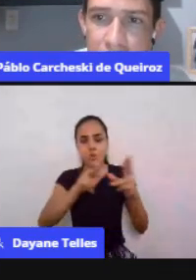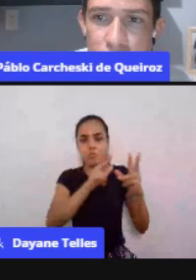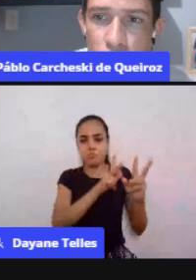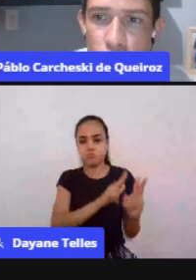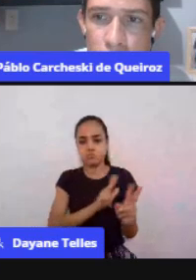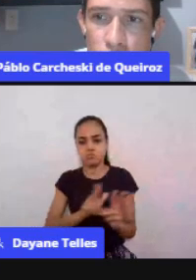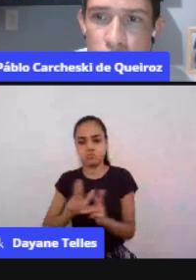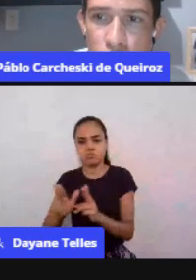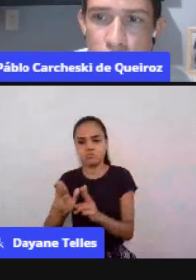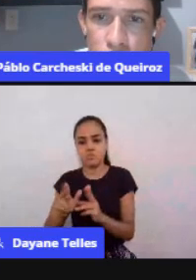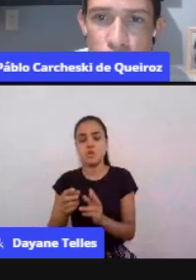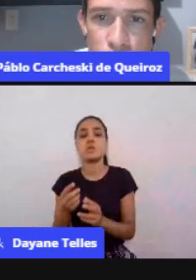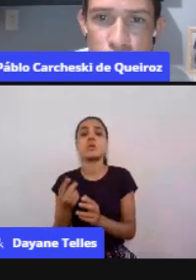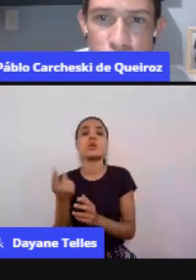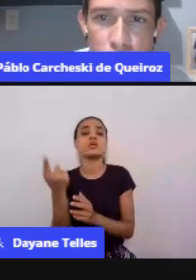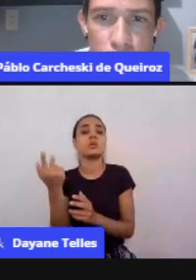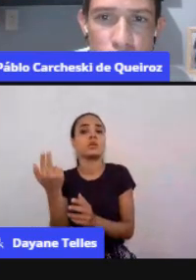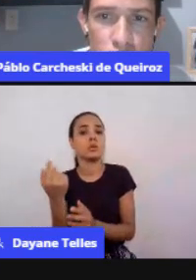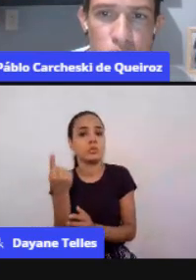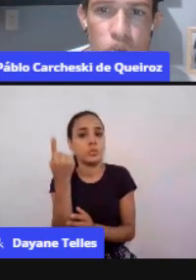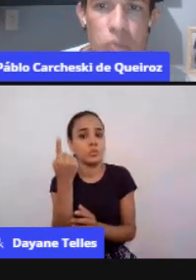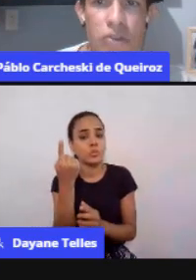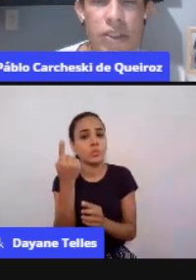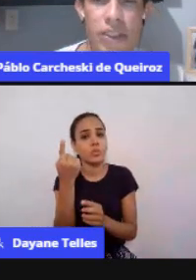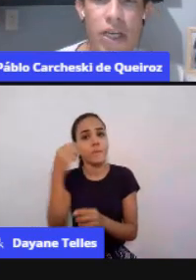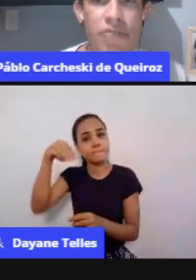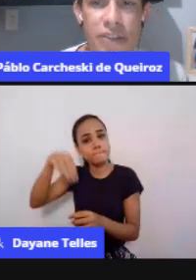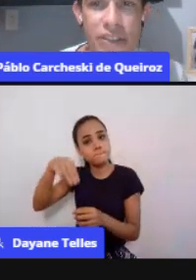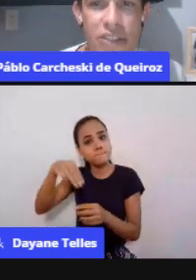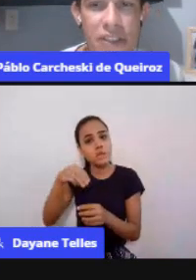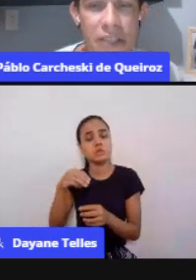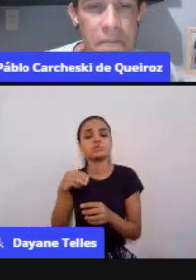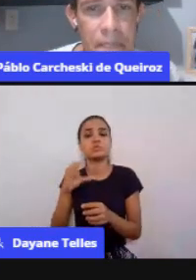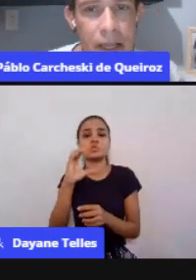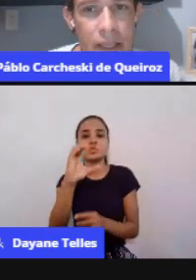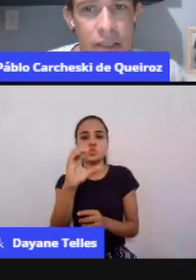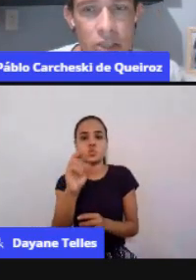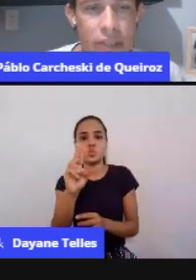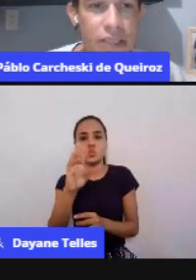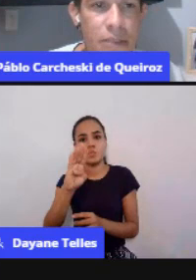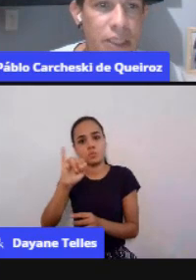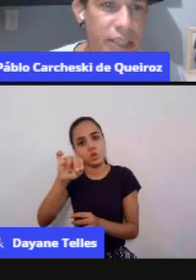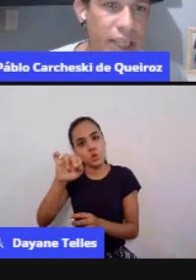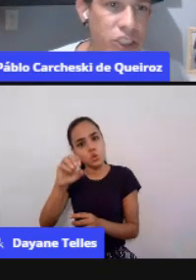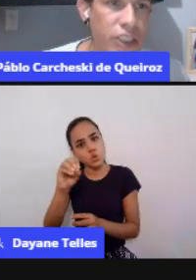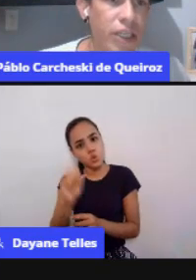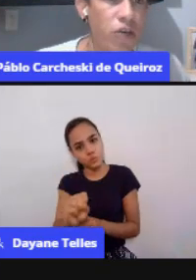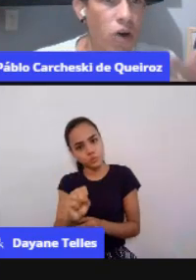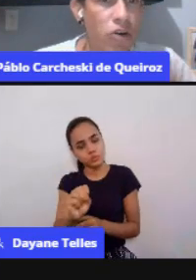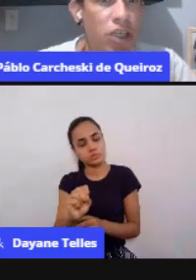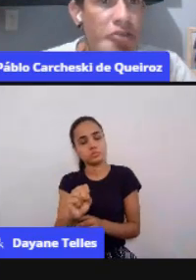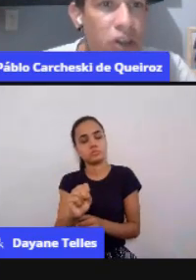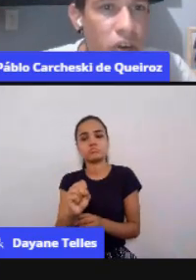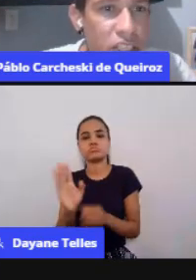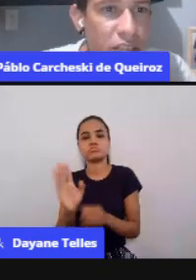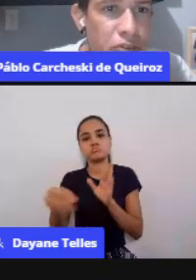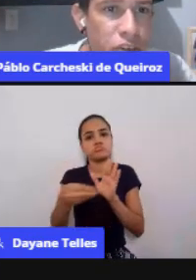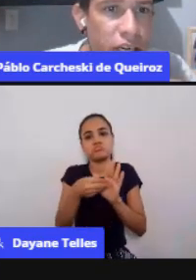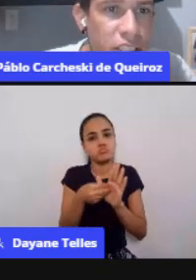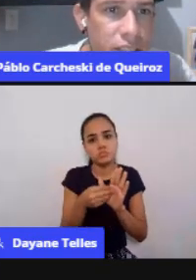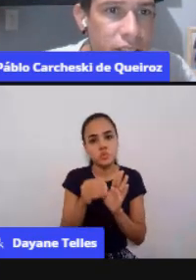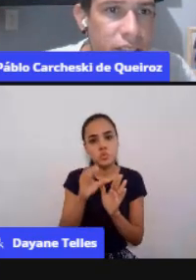vale em metro cúbico o volume do conjunto, incluindo os cubos não visíveis, né? Então, tem essa habilidade aí, igual o Reinaldo falou,